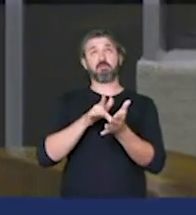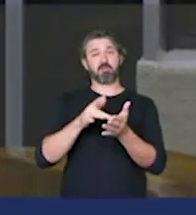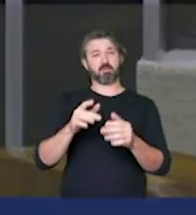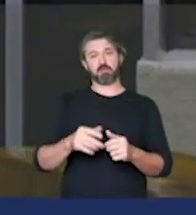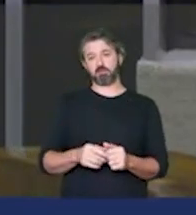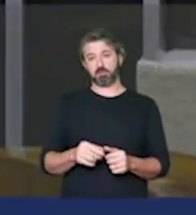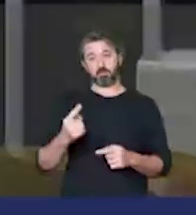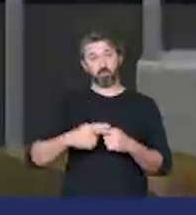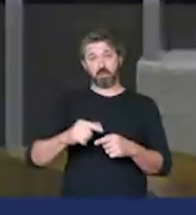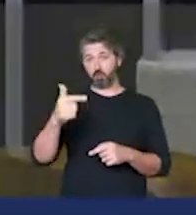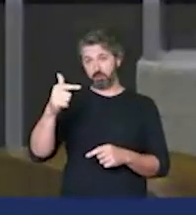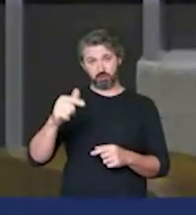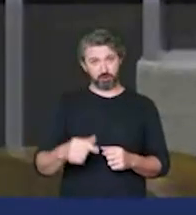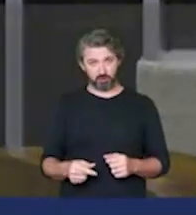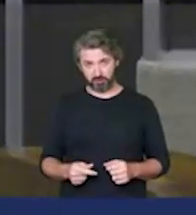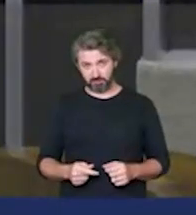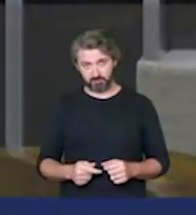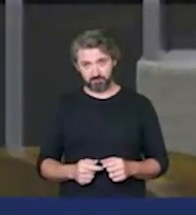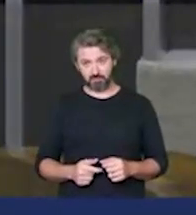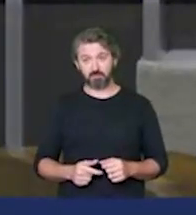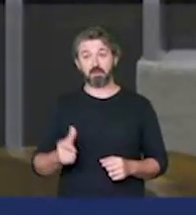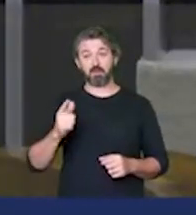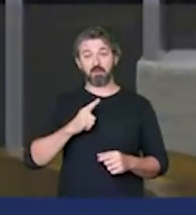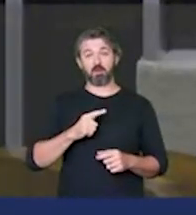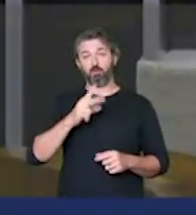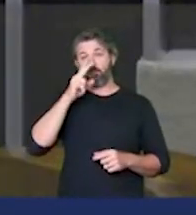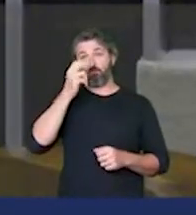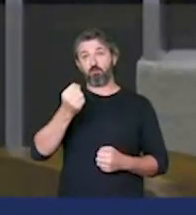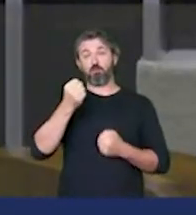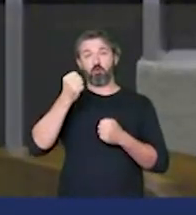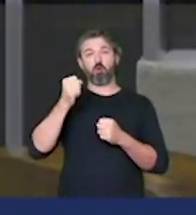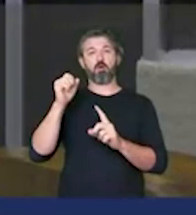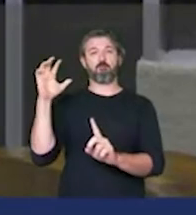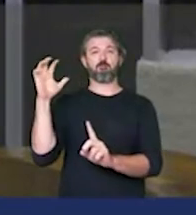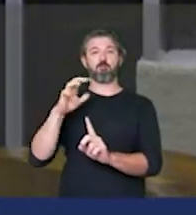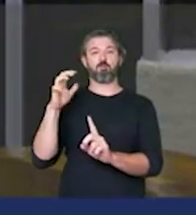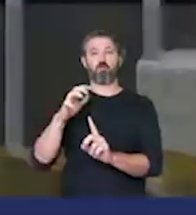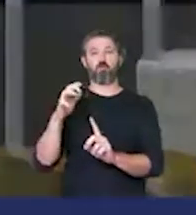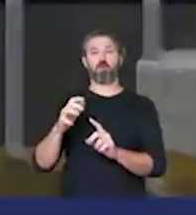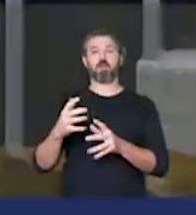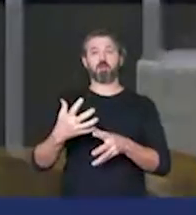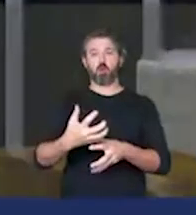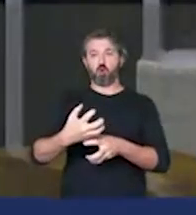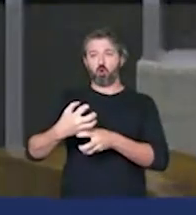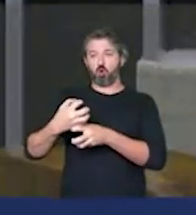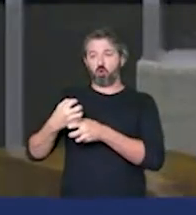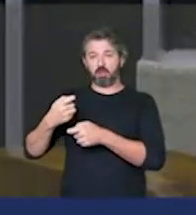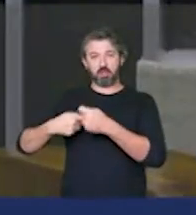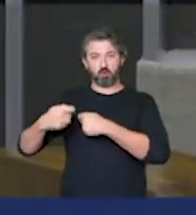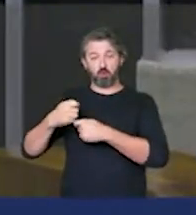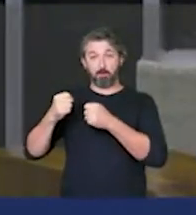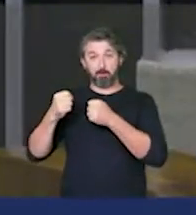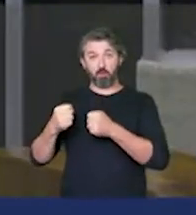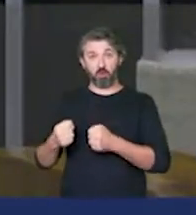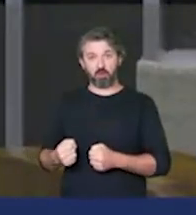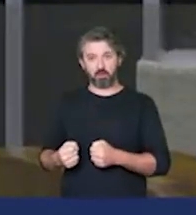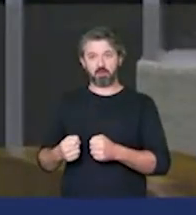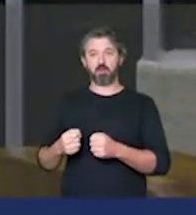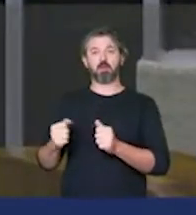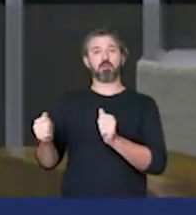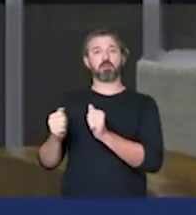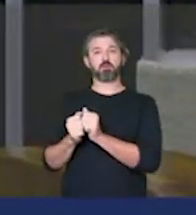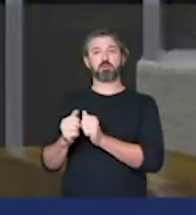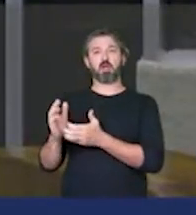livre mercado não existe, há um predomínio claro, né, de concentração econômica em